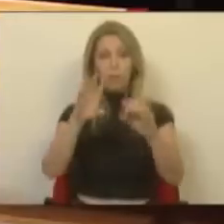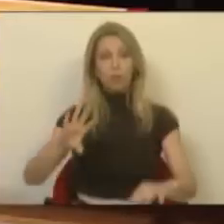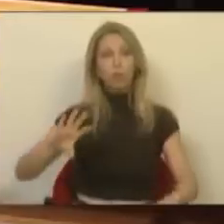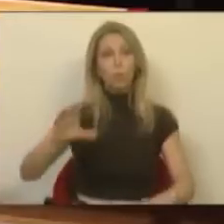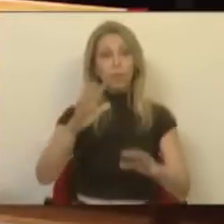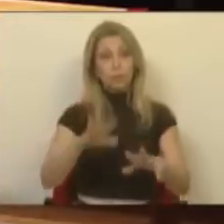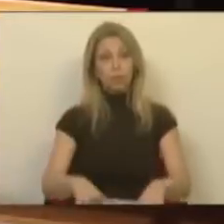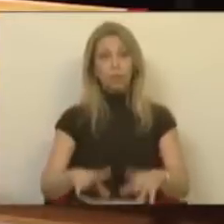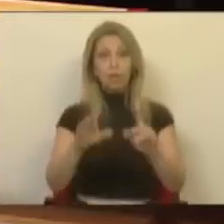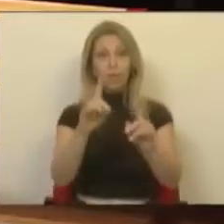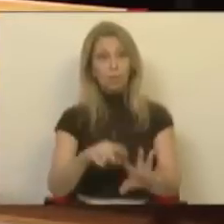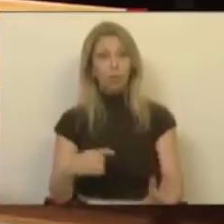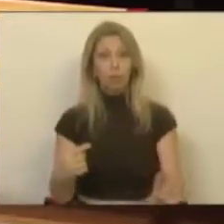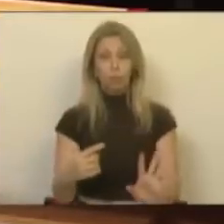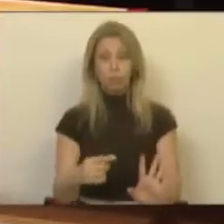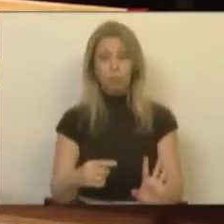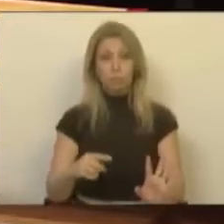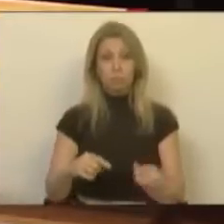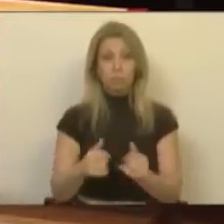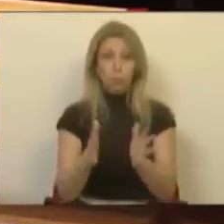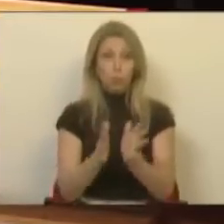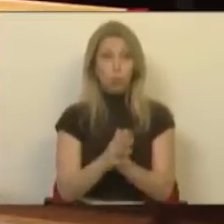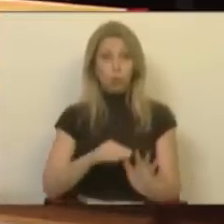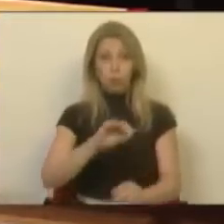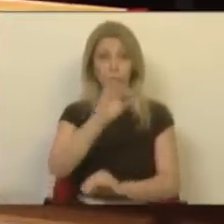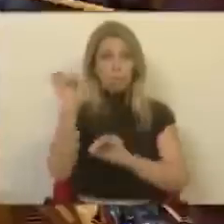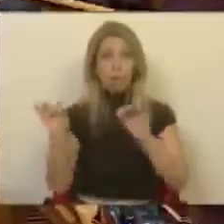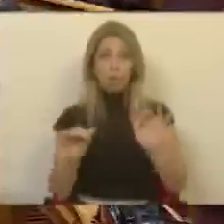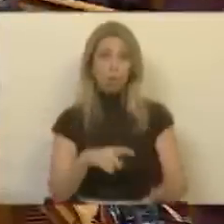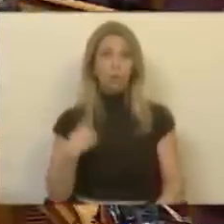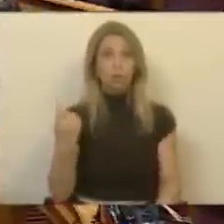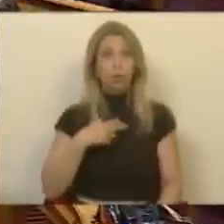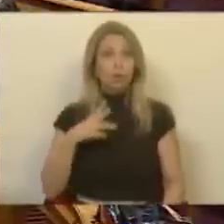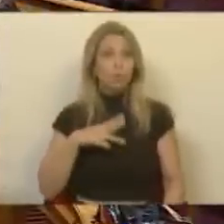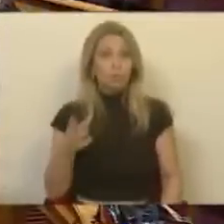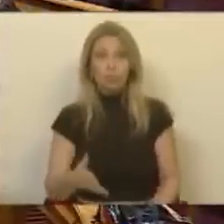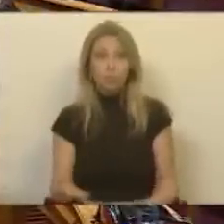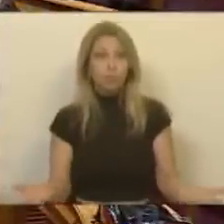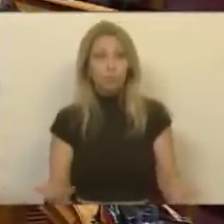o desenvolvimento de todos os territórios do nosso Portugal Muito obrigado